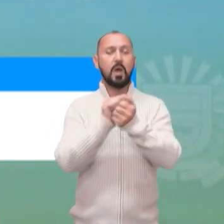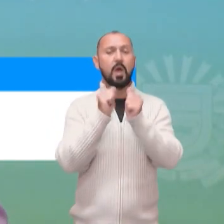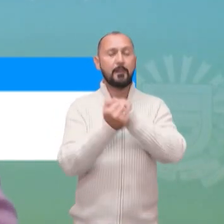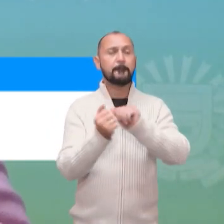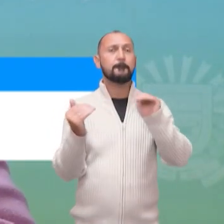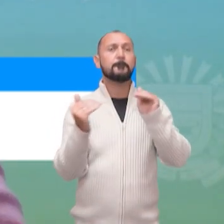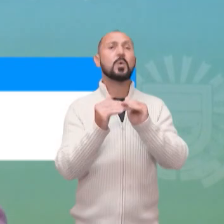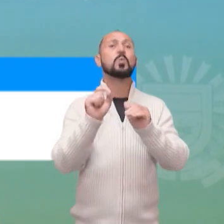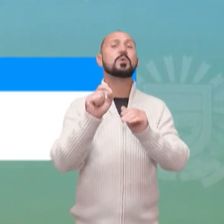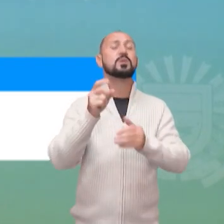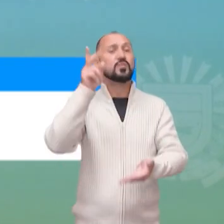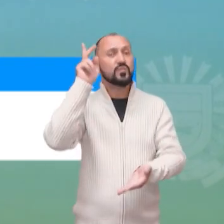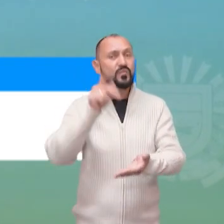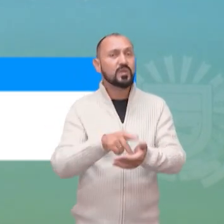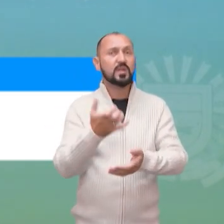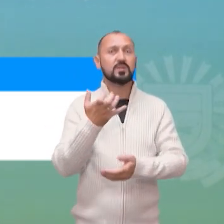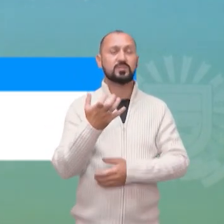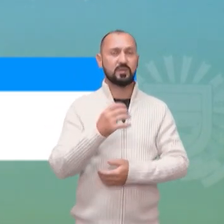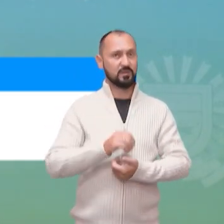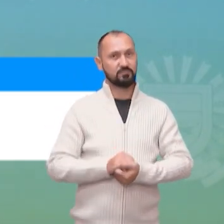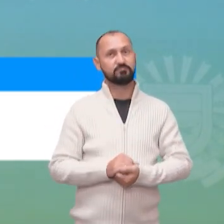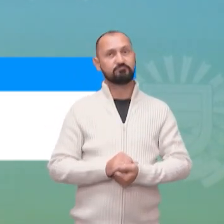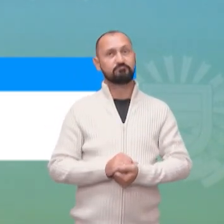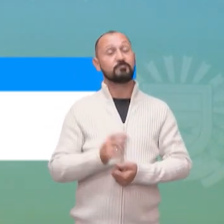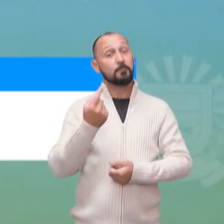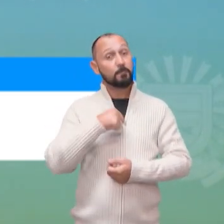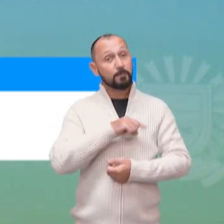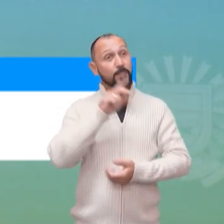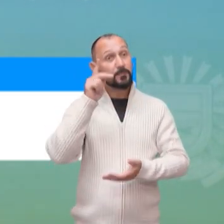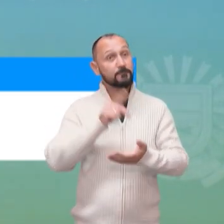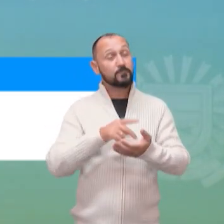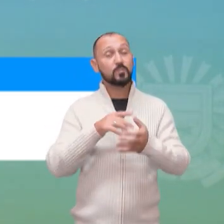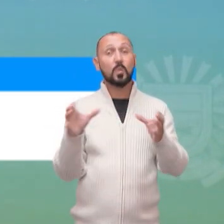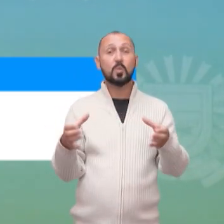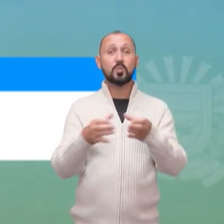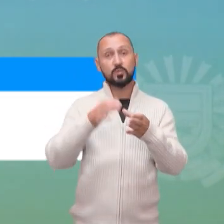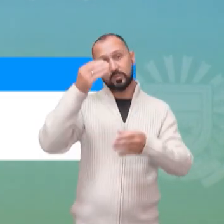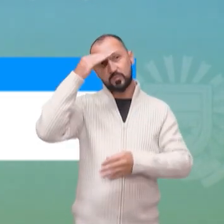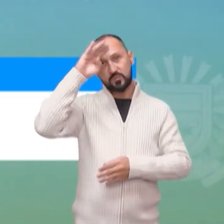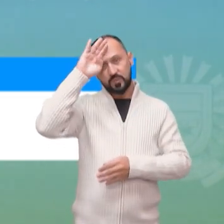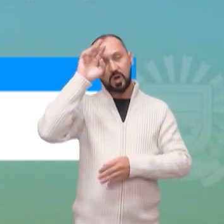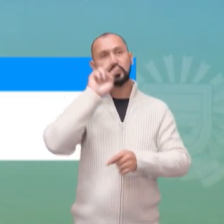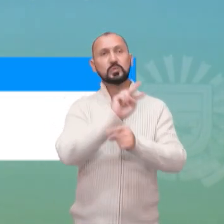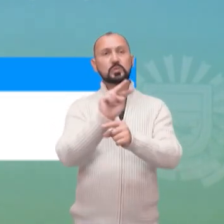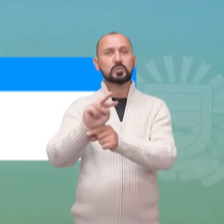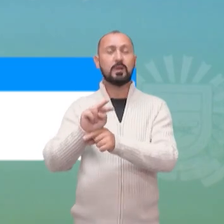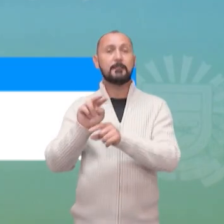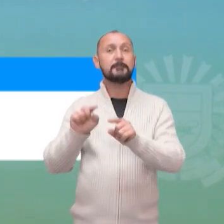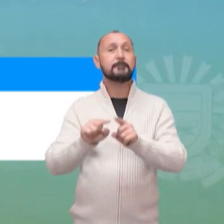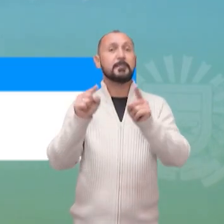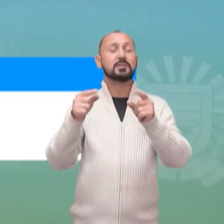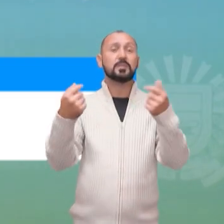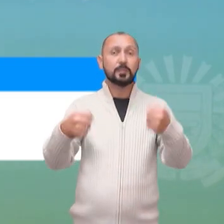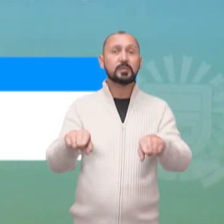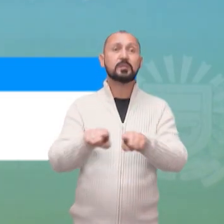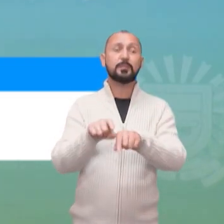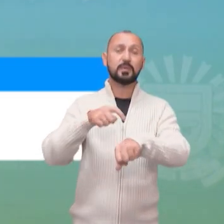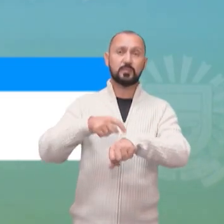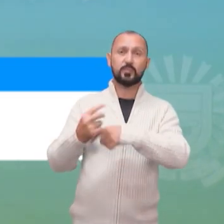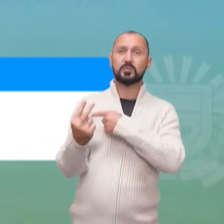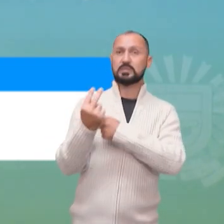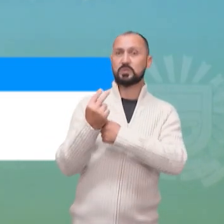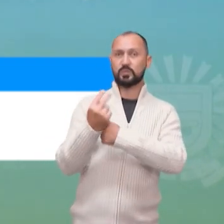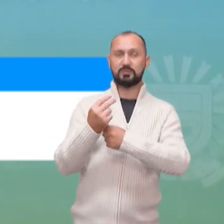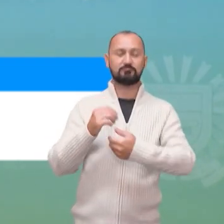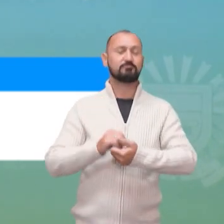de lei veio a calhar naquilo que a gente realmente acredita. Nós somos enfermagem, nós somos cuidadores,